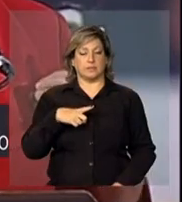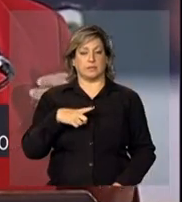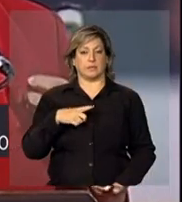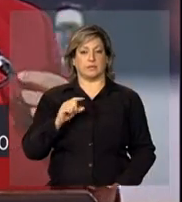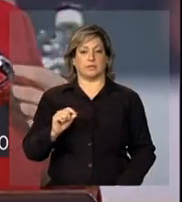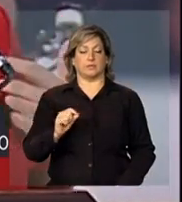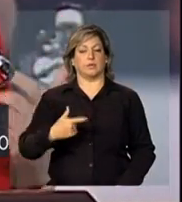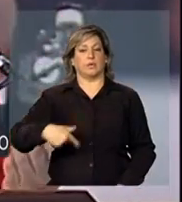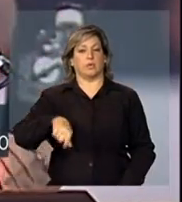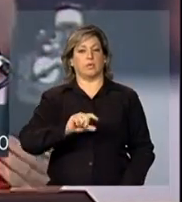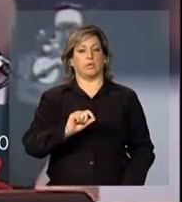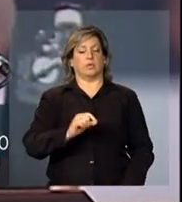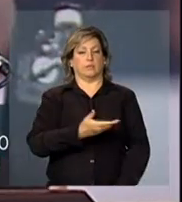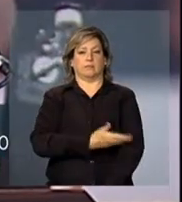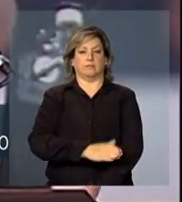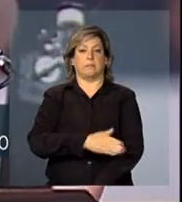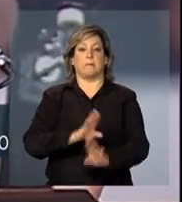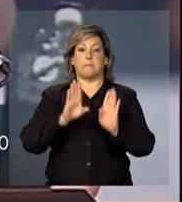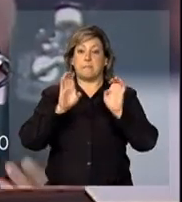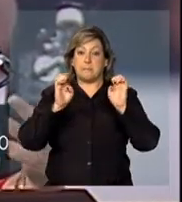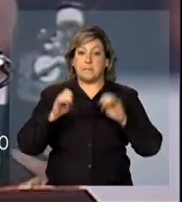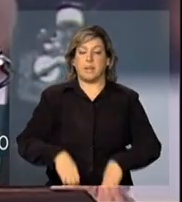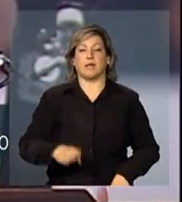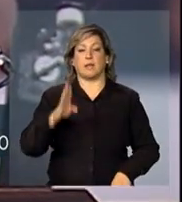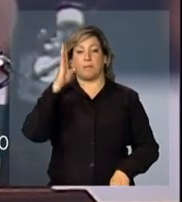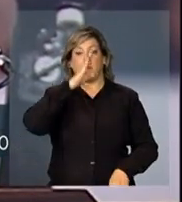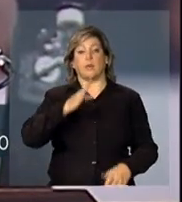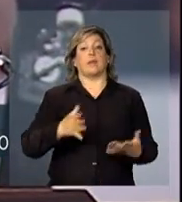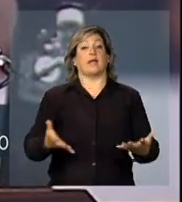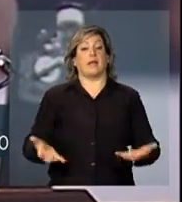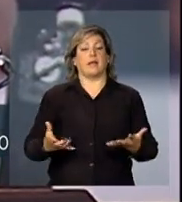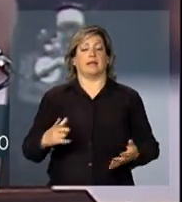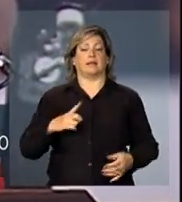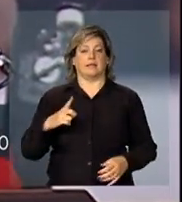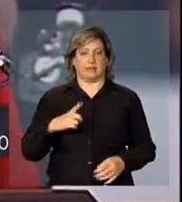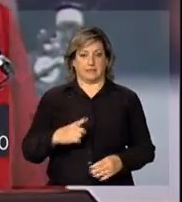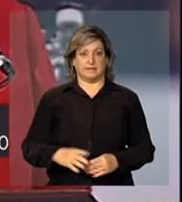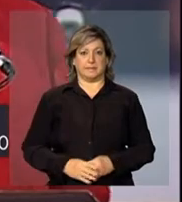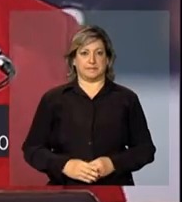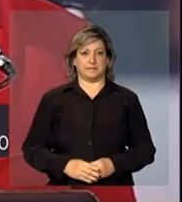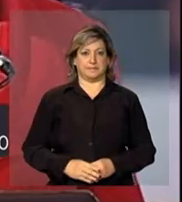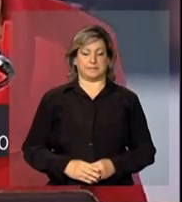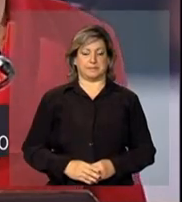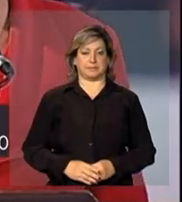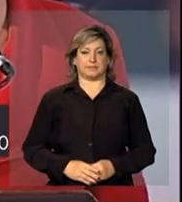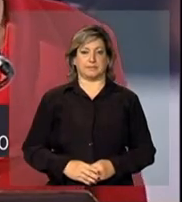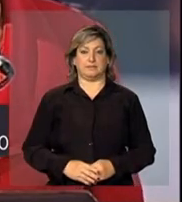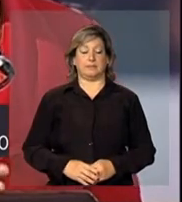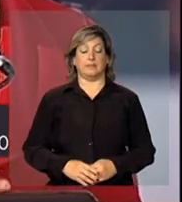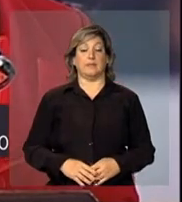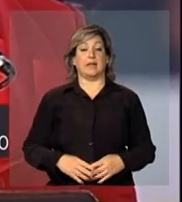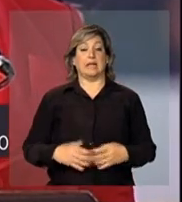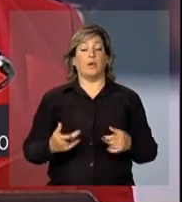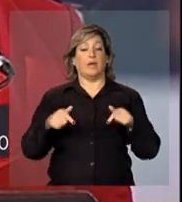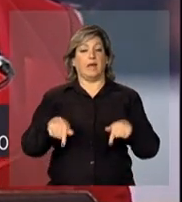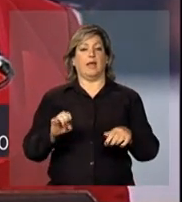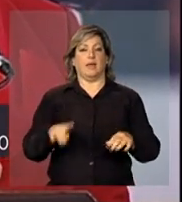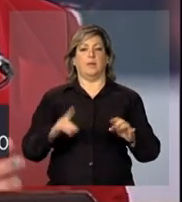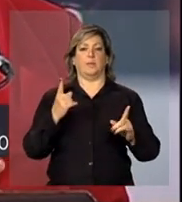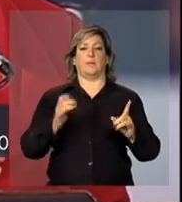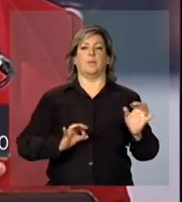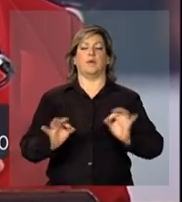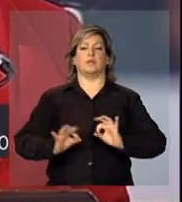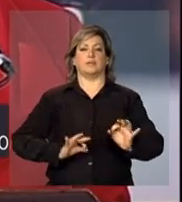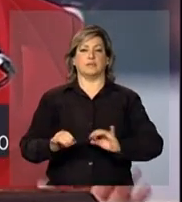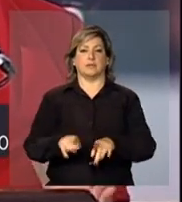aquele desempenho que o Brasil Quer ter ele portanto é um projeto